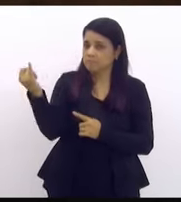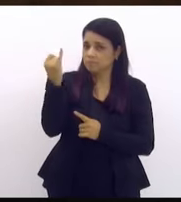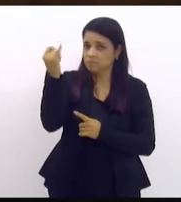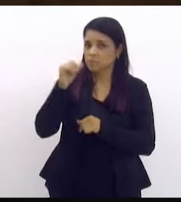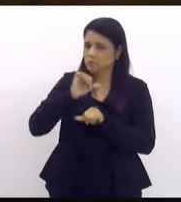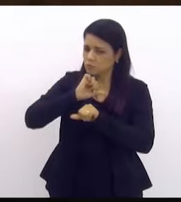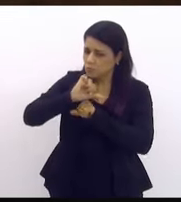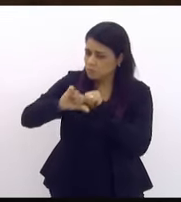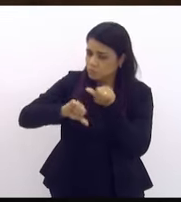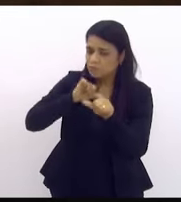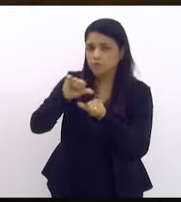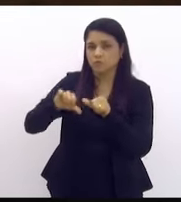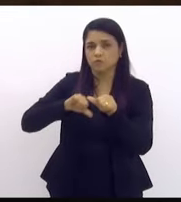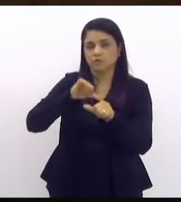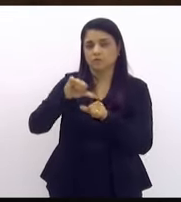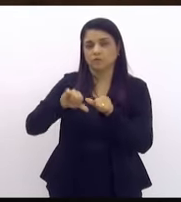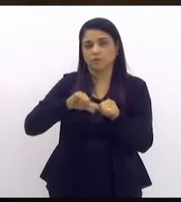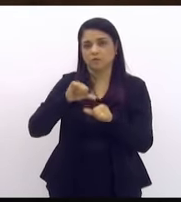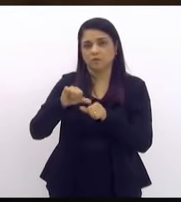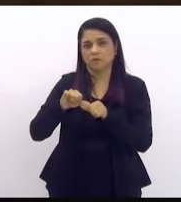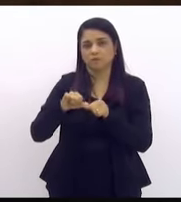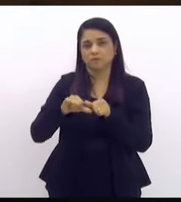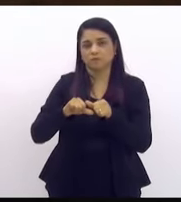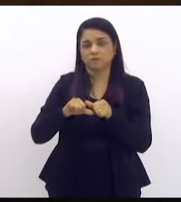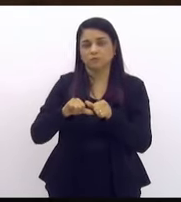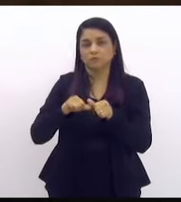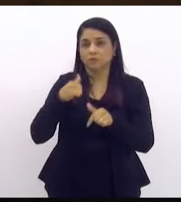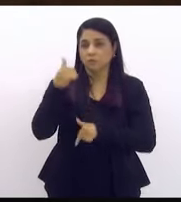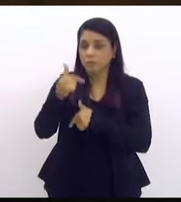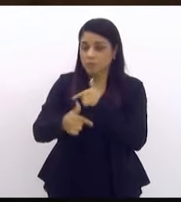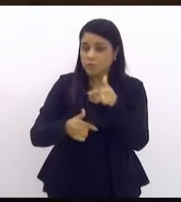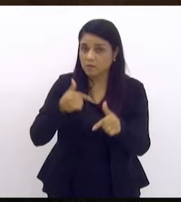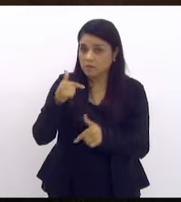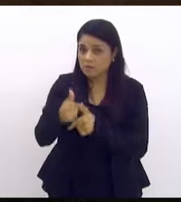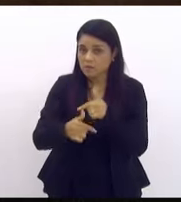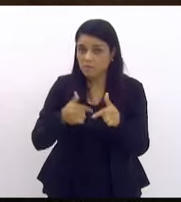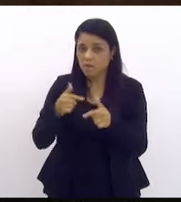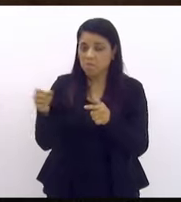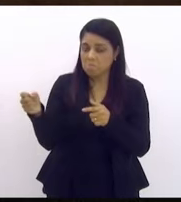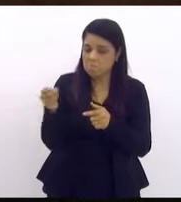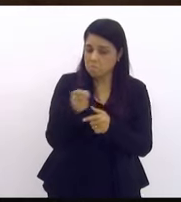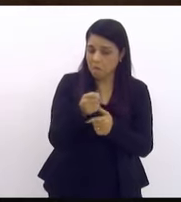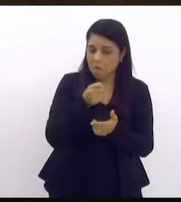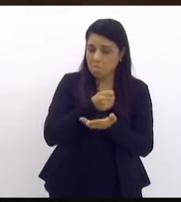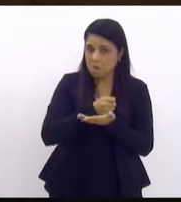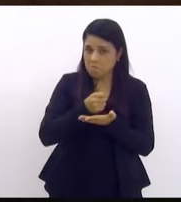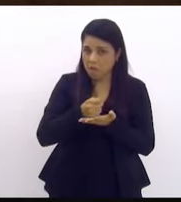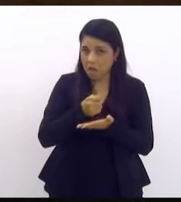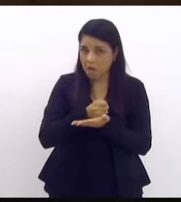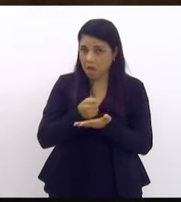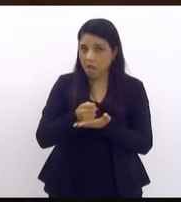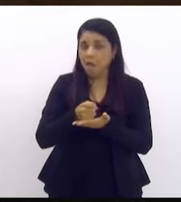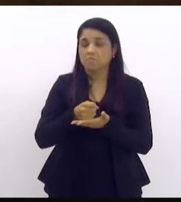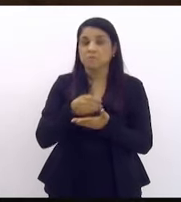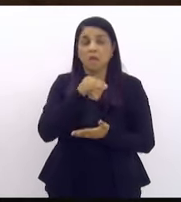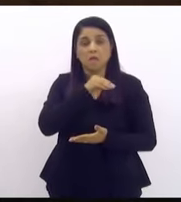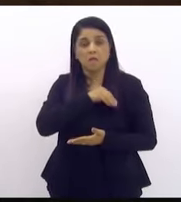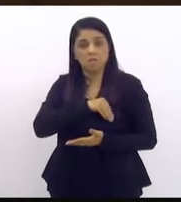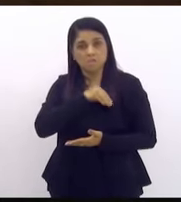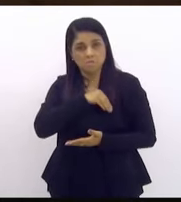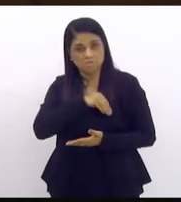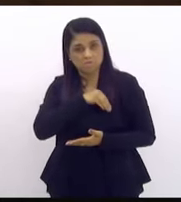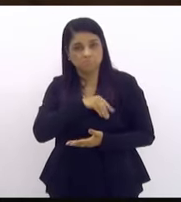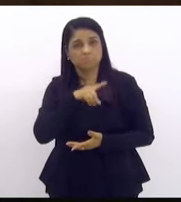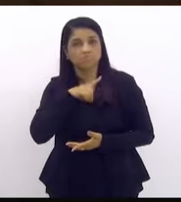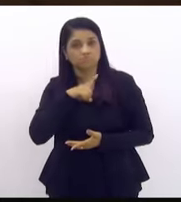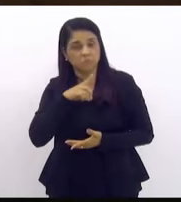modificar a dinâmica, a morfologia do trabalho, gerar mais empregos, empregos cuja remuneração tenha